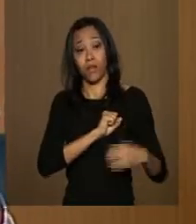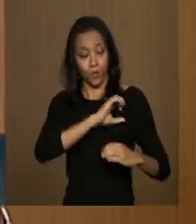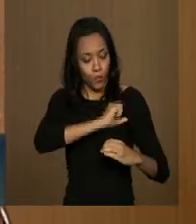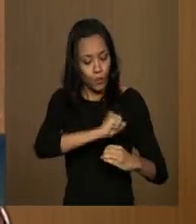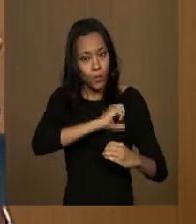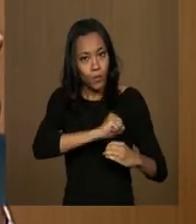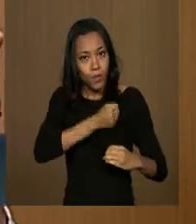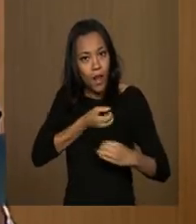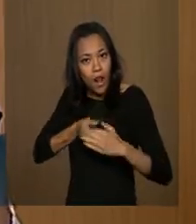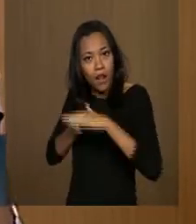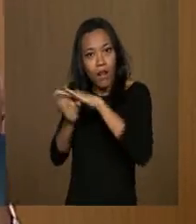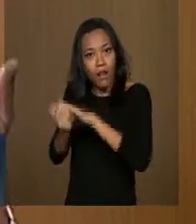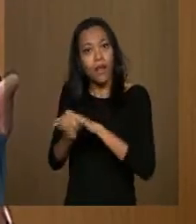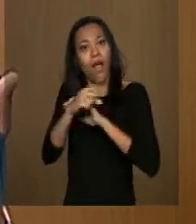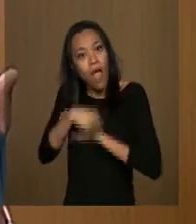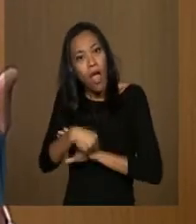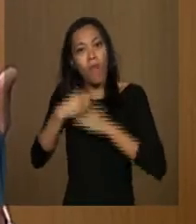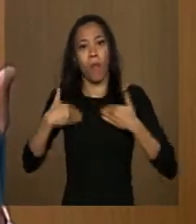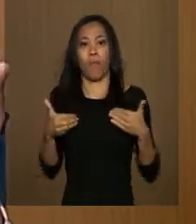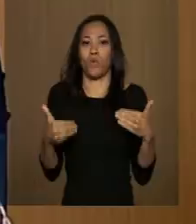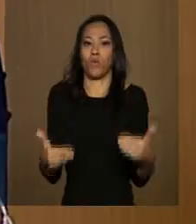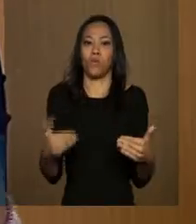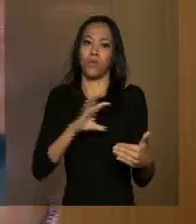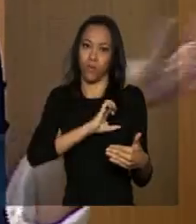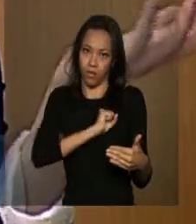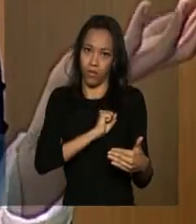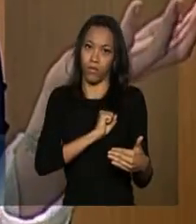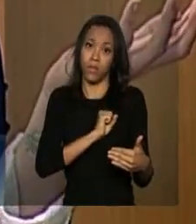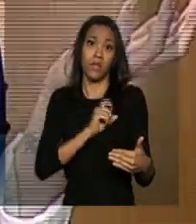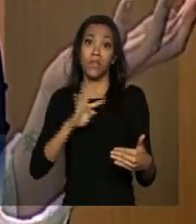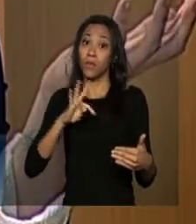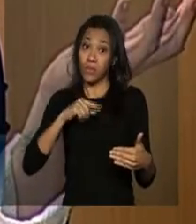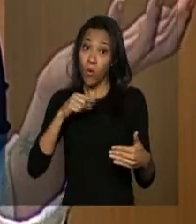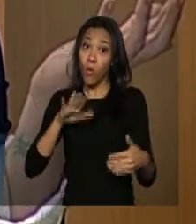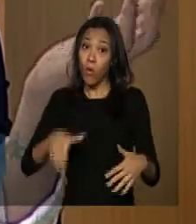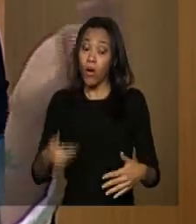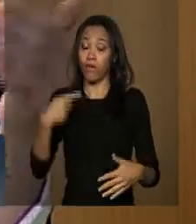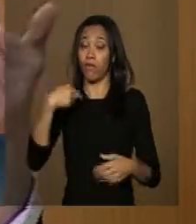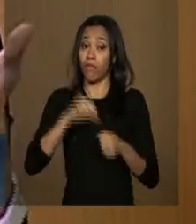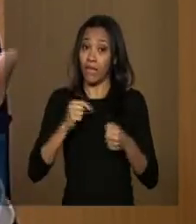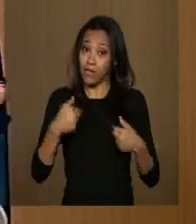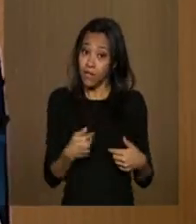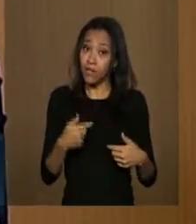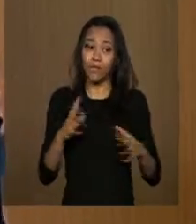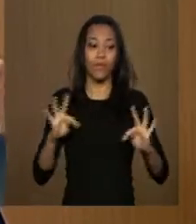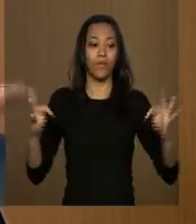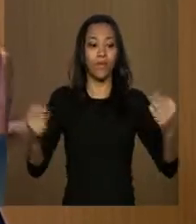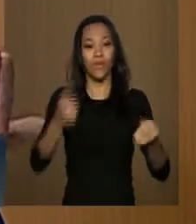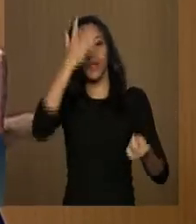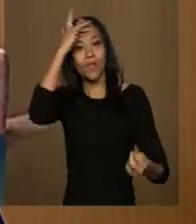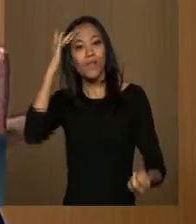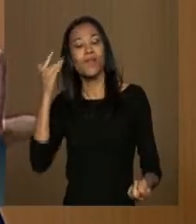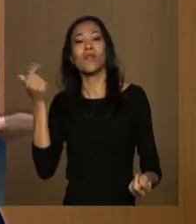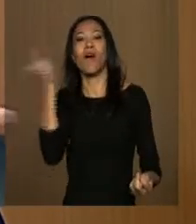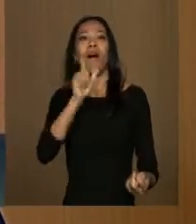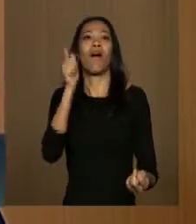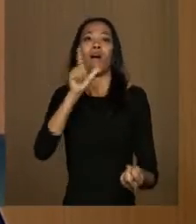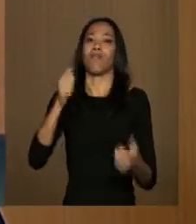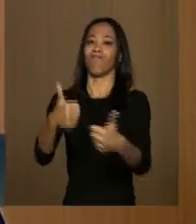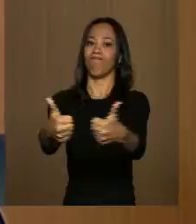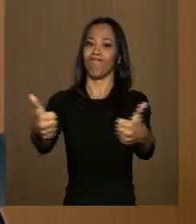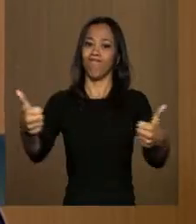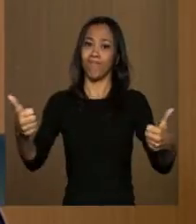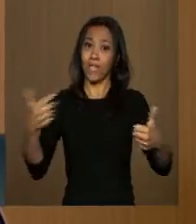ato de amor. E quando você faz isso, todo mundo é beneficiado. Então, o vínculo que o meu filho teve com